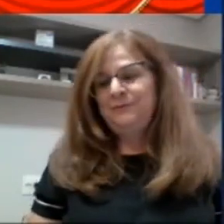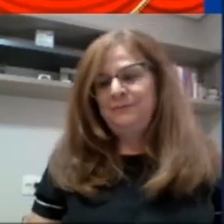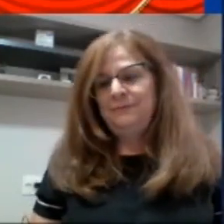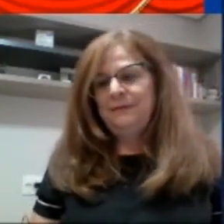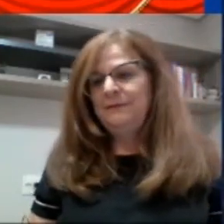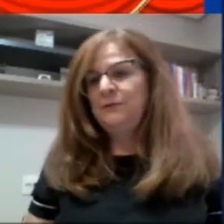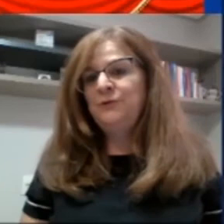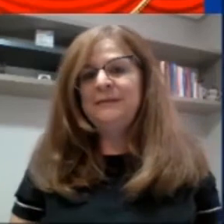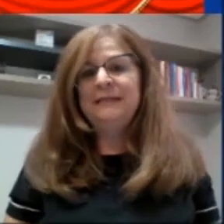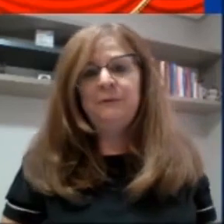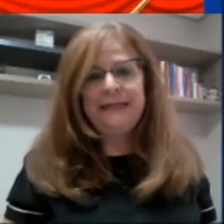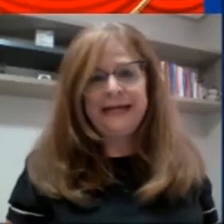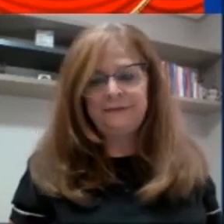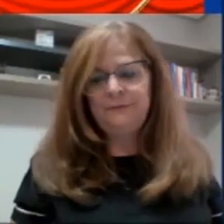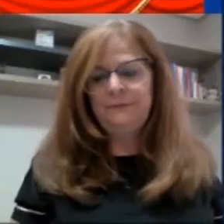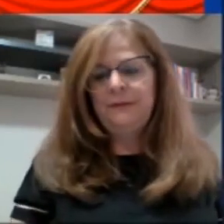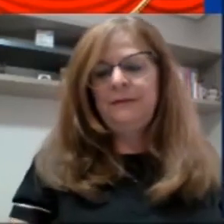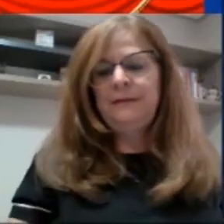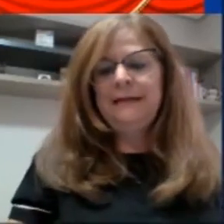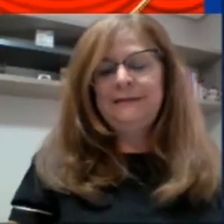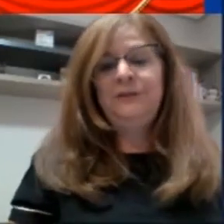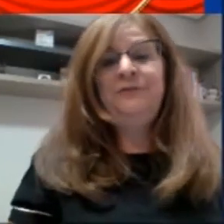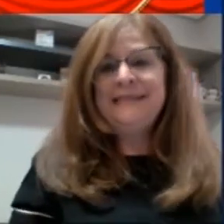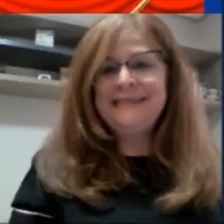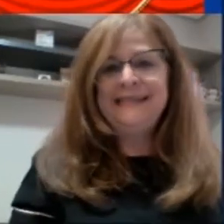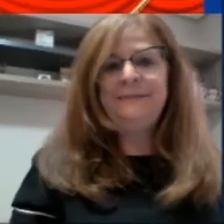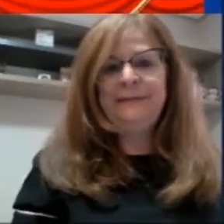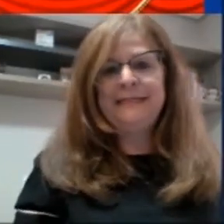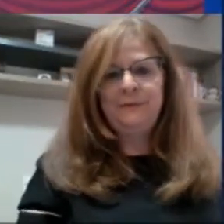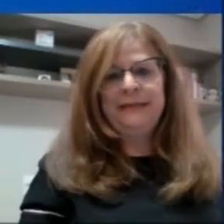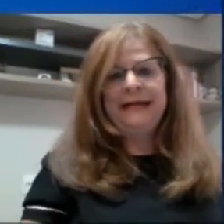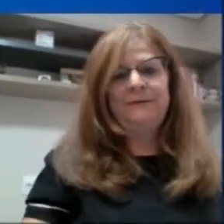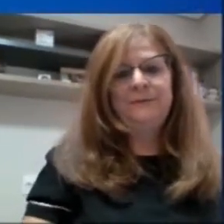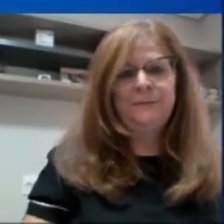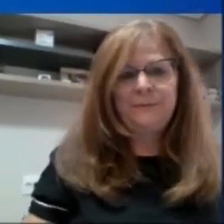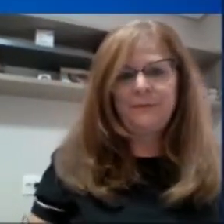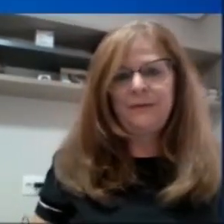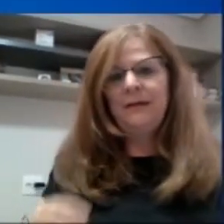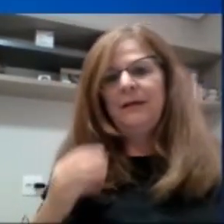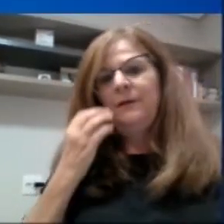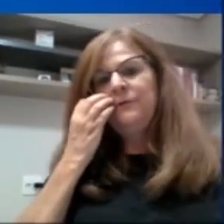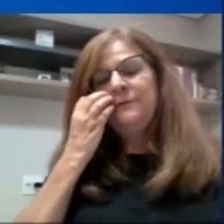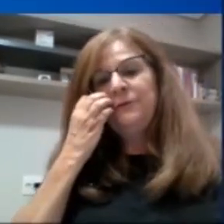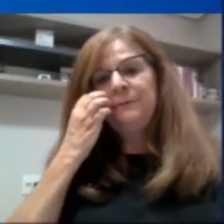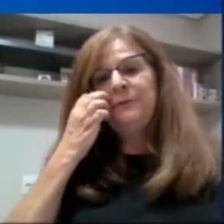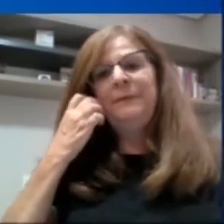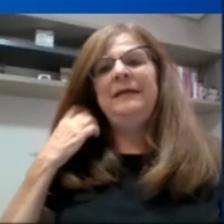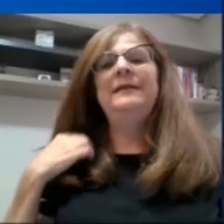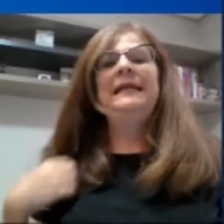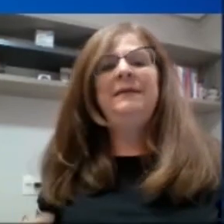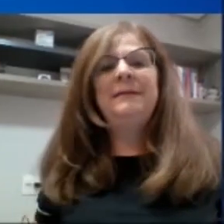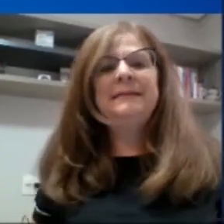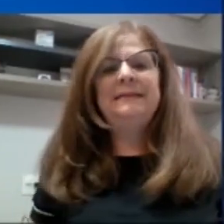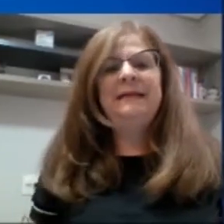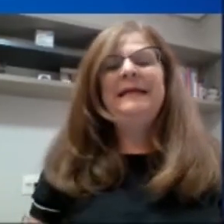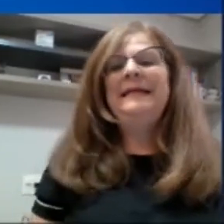Teatro, surdos amam teatro, de fazer mesmo teatro. Os surdos, por meio